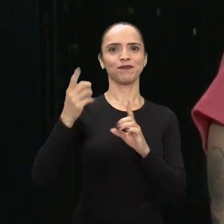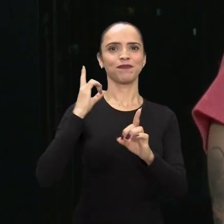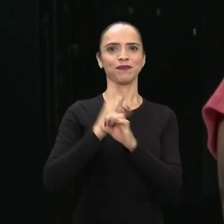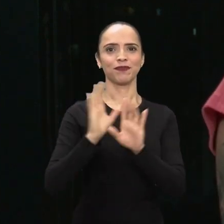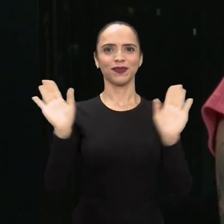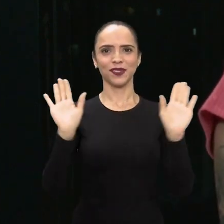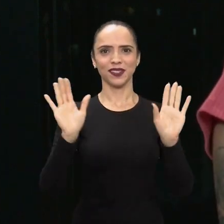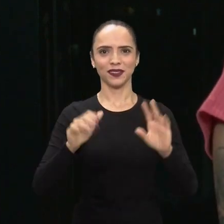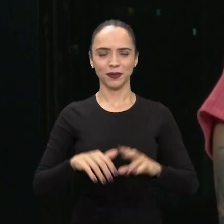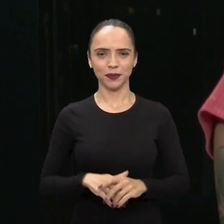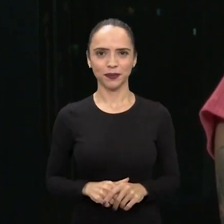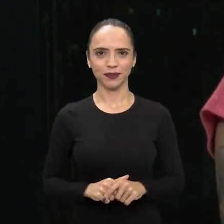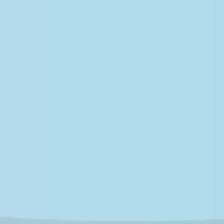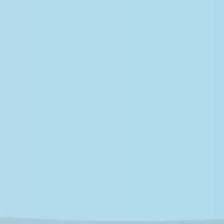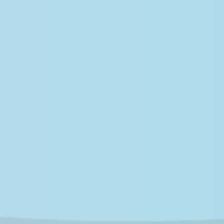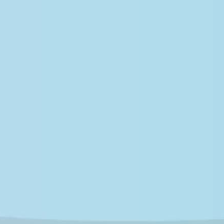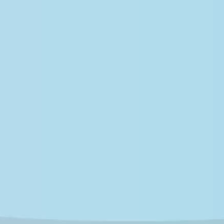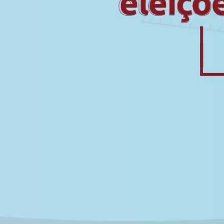tchau